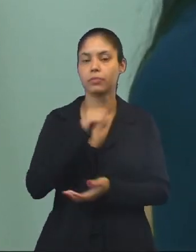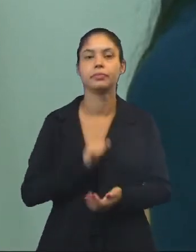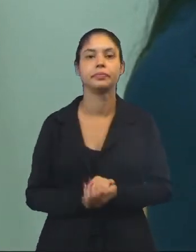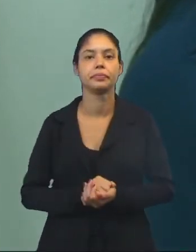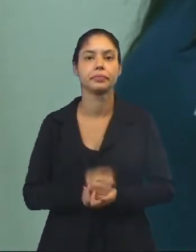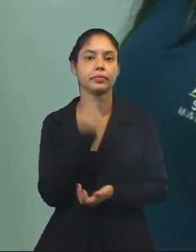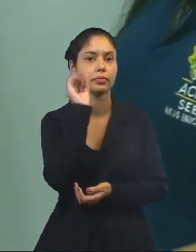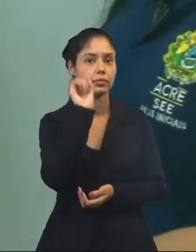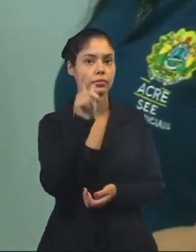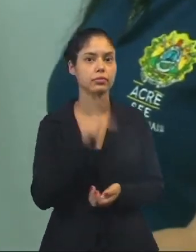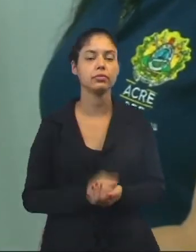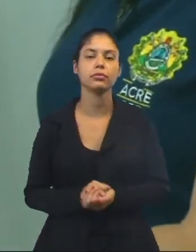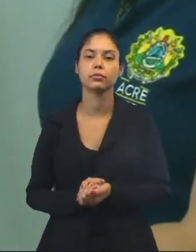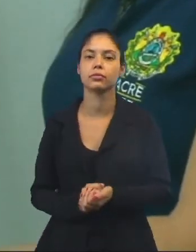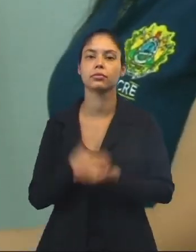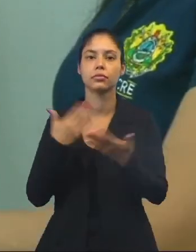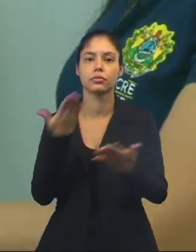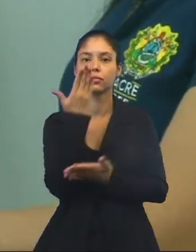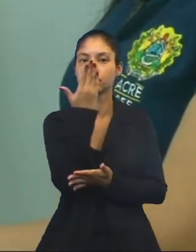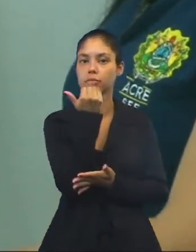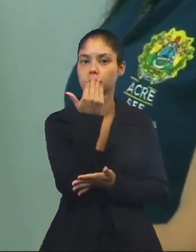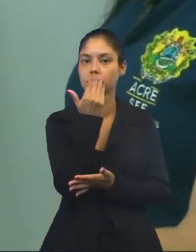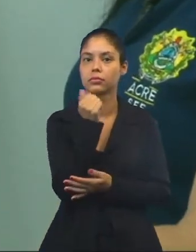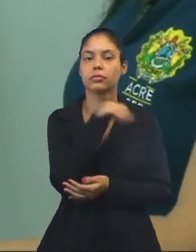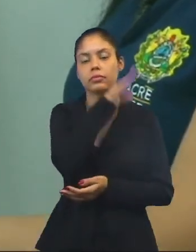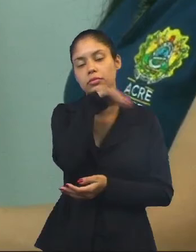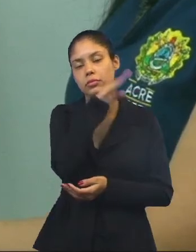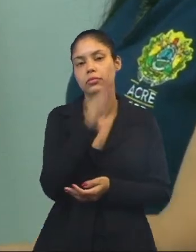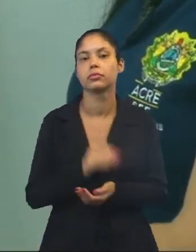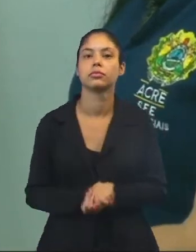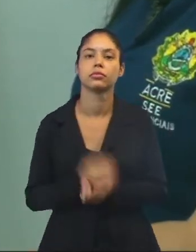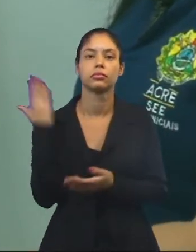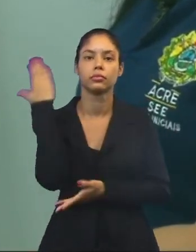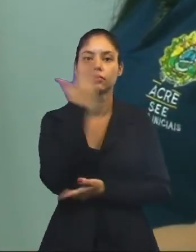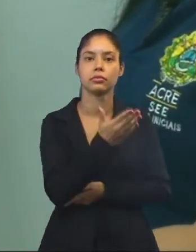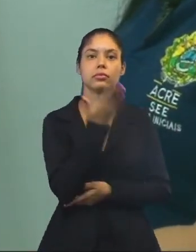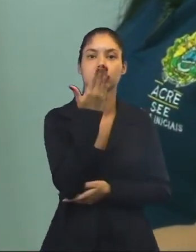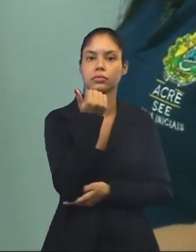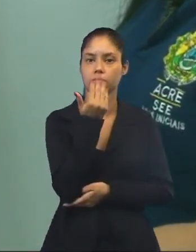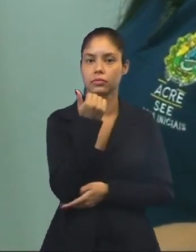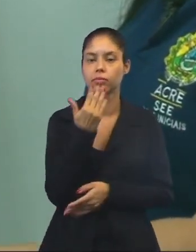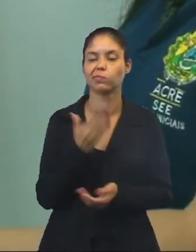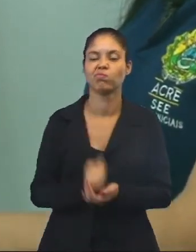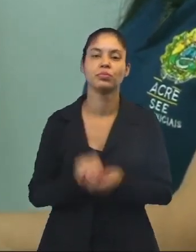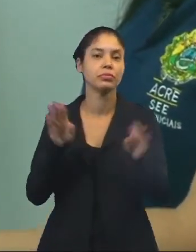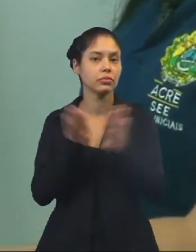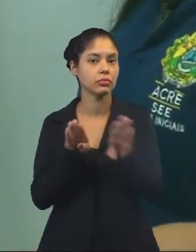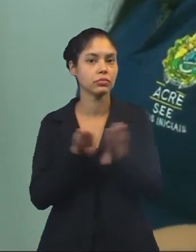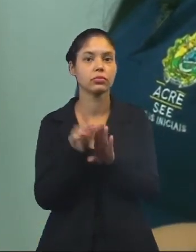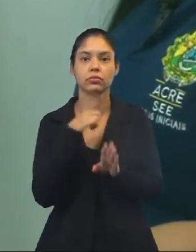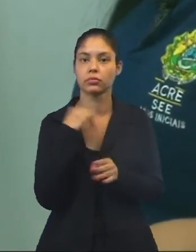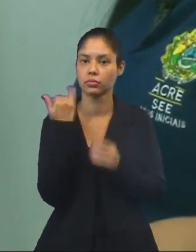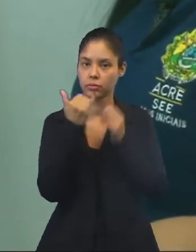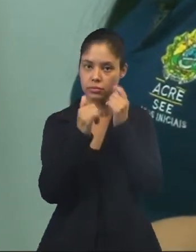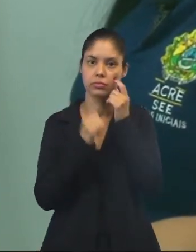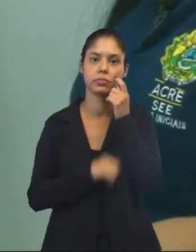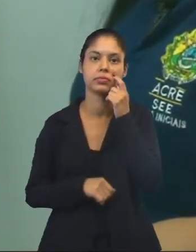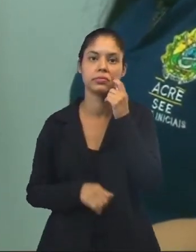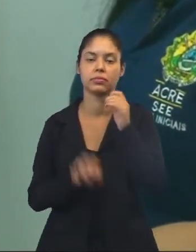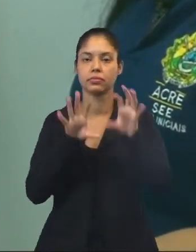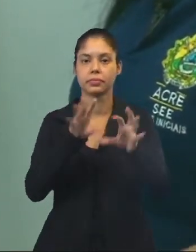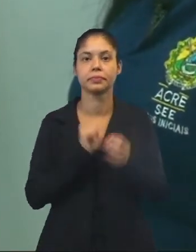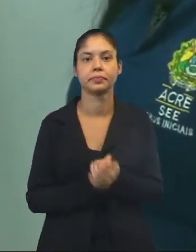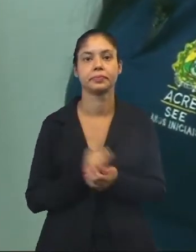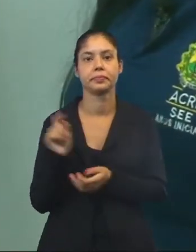legumes, tá? E quando os animais também eles fazem uso diretamente desses alimentos, eles também obtêm energia dessa